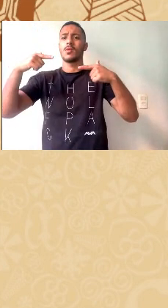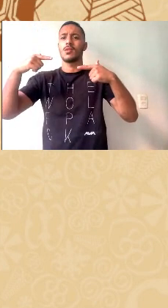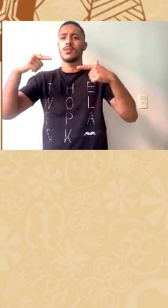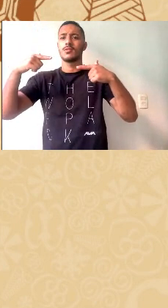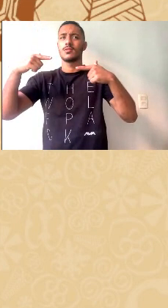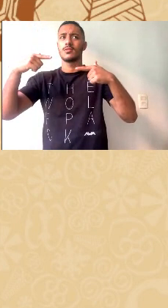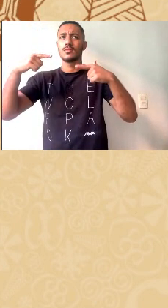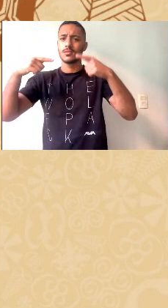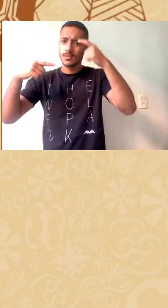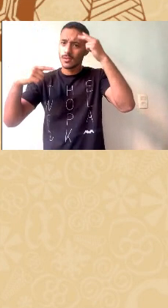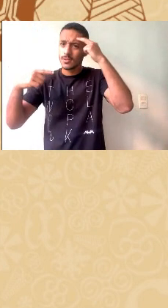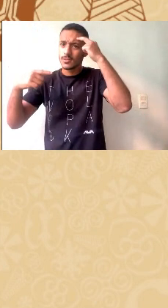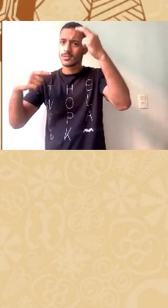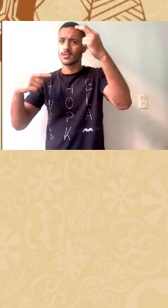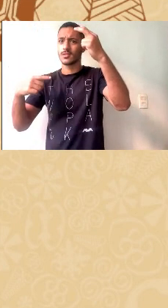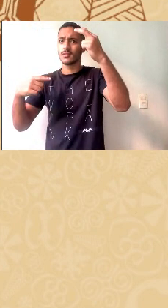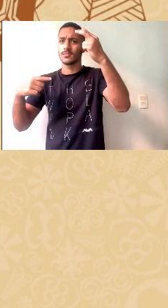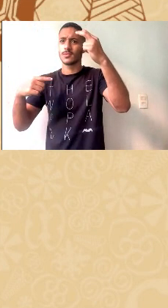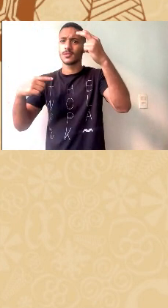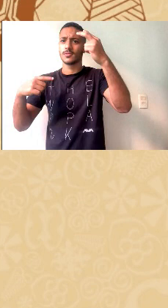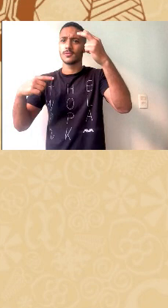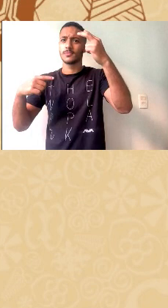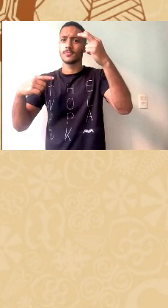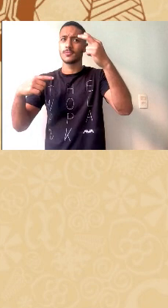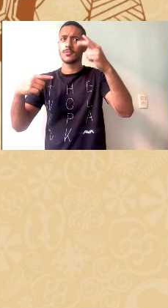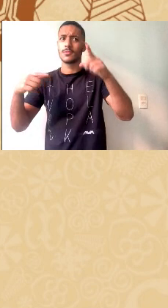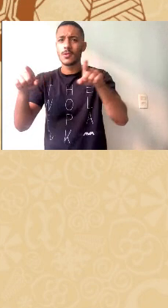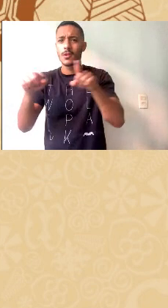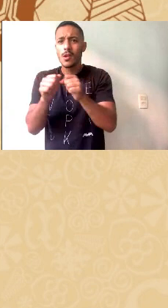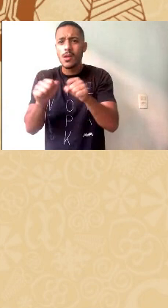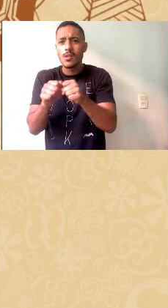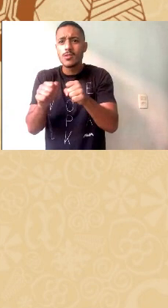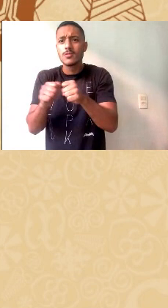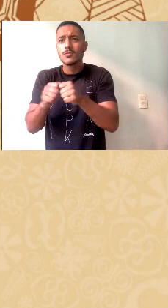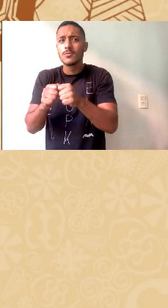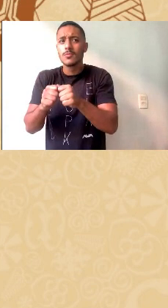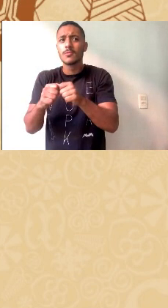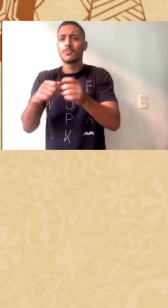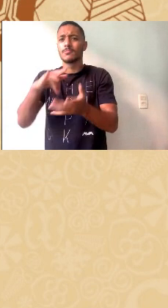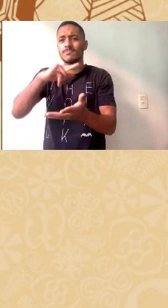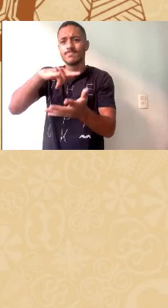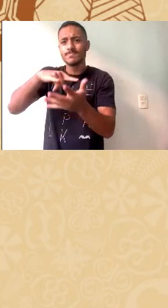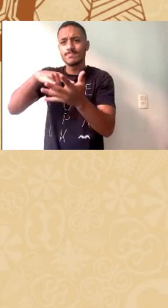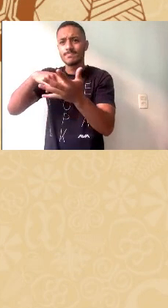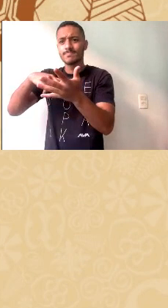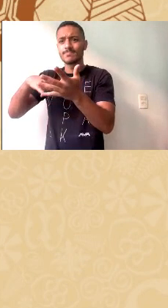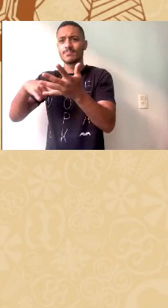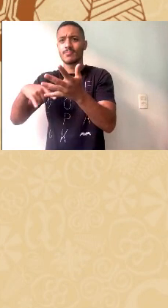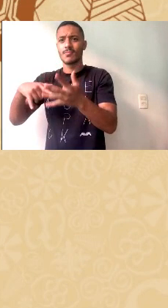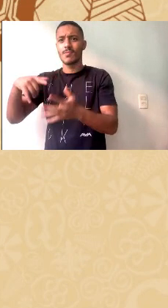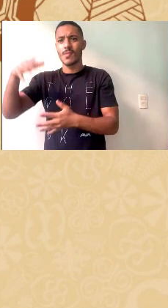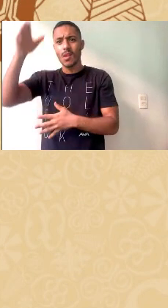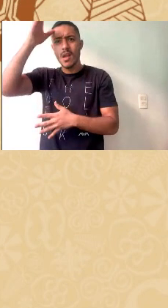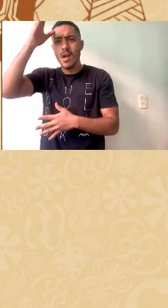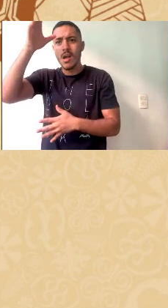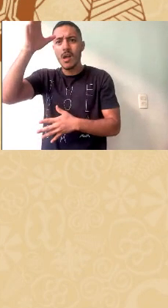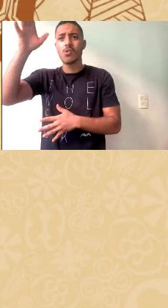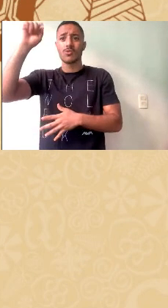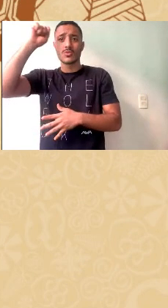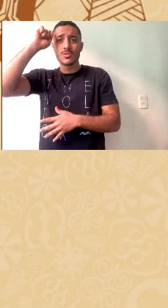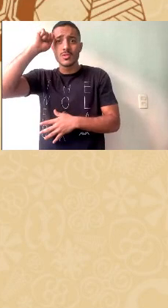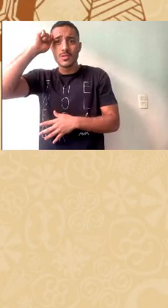vai produzir, né, todo um conhecimento sobre como a relação dos negros com a religião,